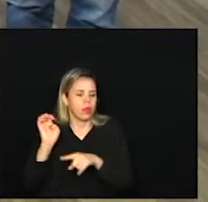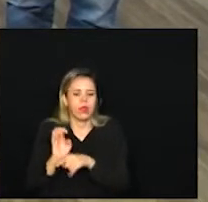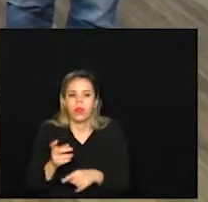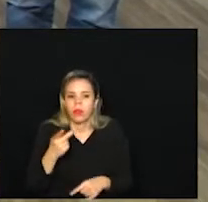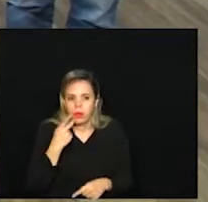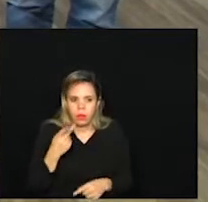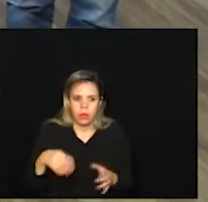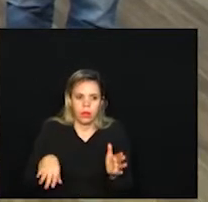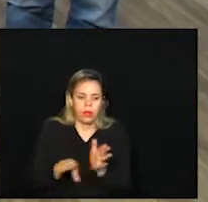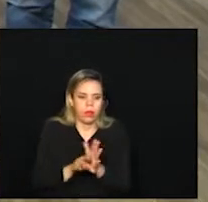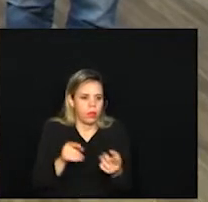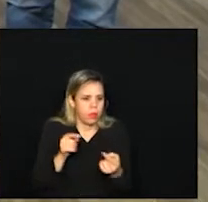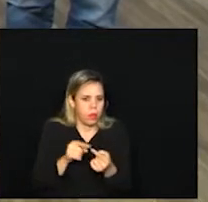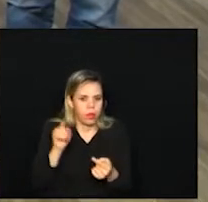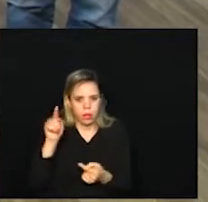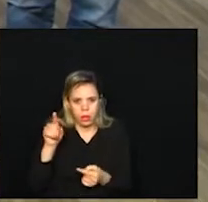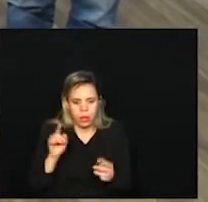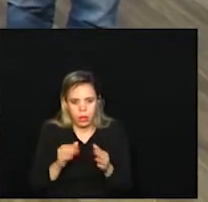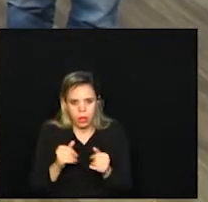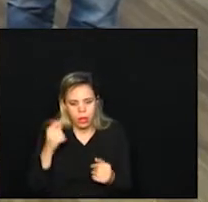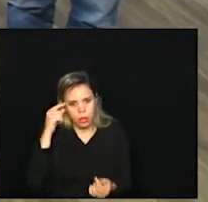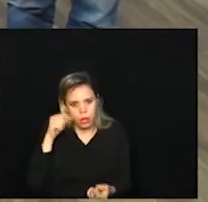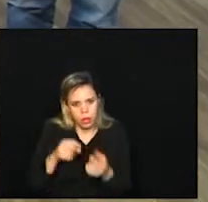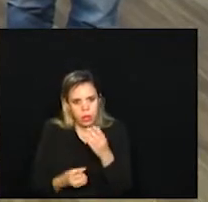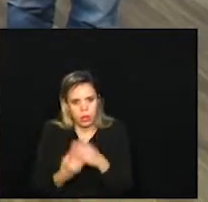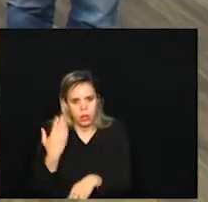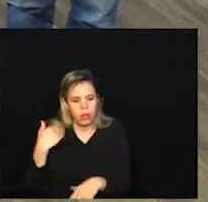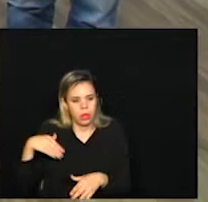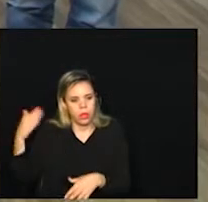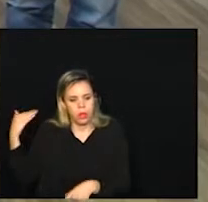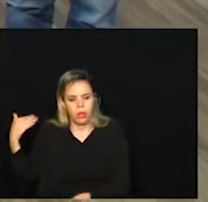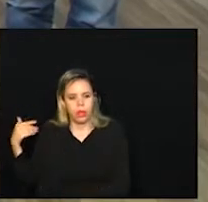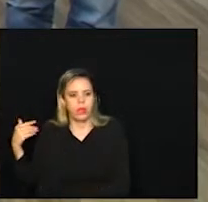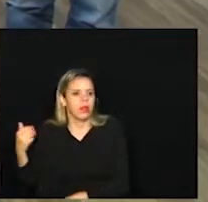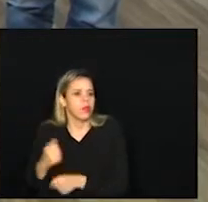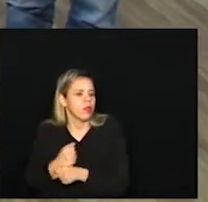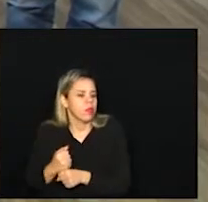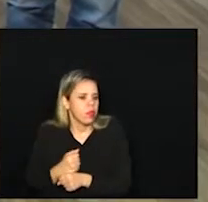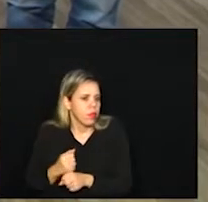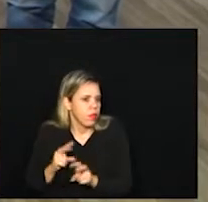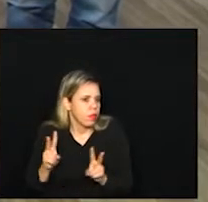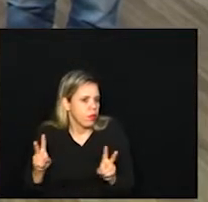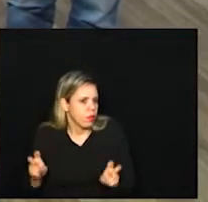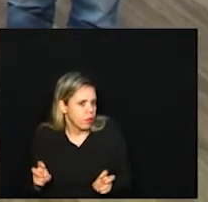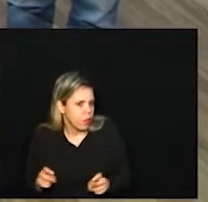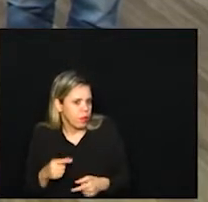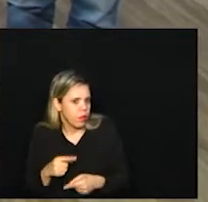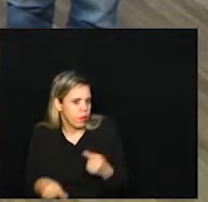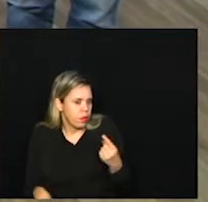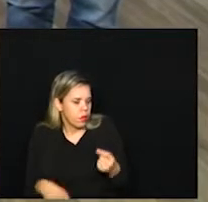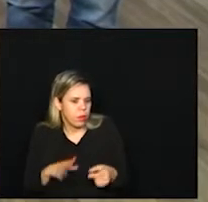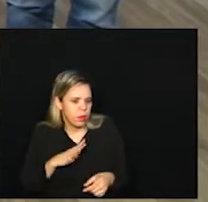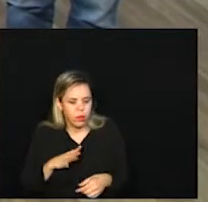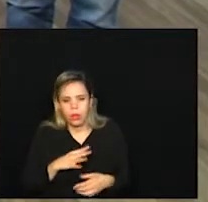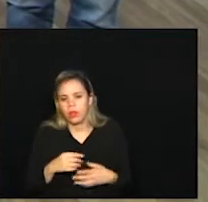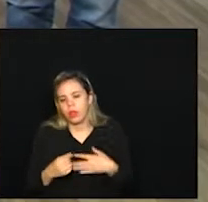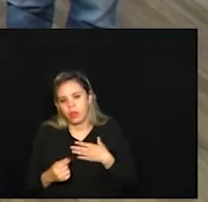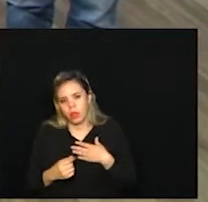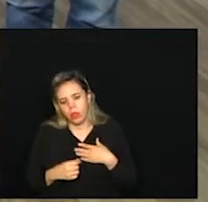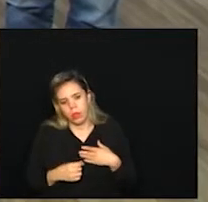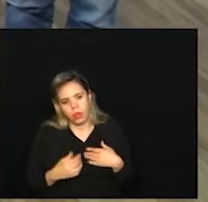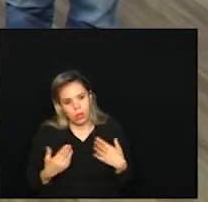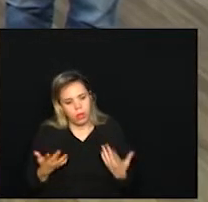ela vem ao encontro justamente dessa ideia Hector já permeia muitos anos em relação a essa proibição no município